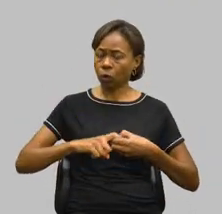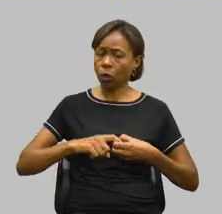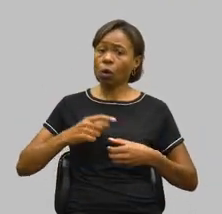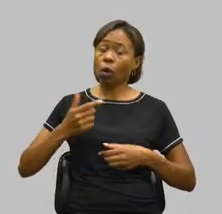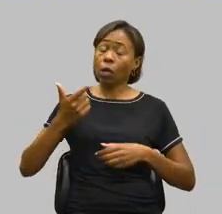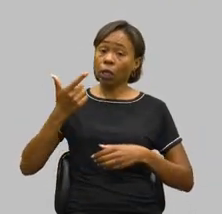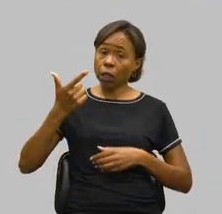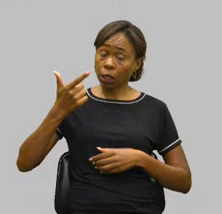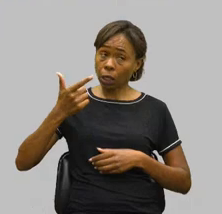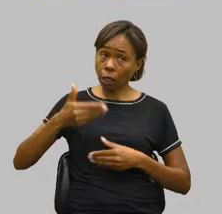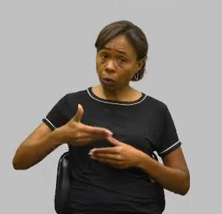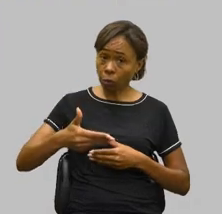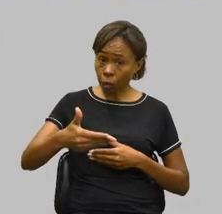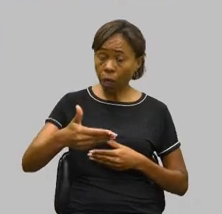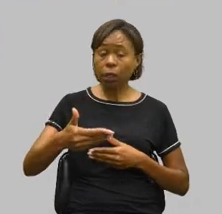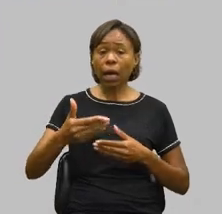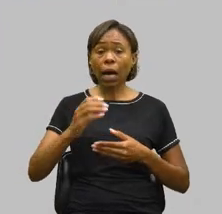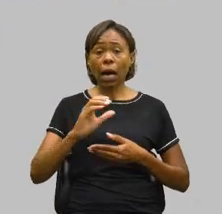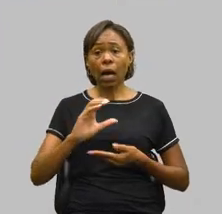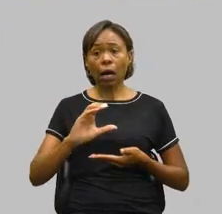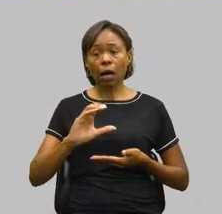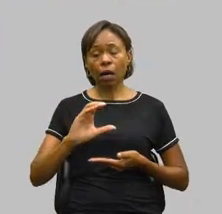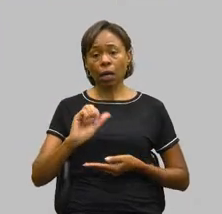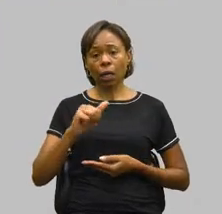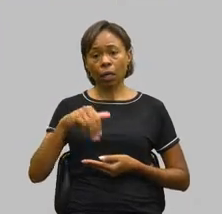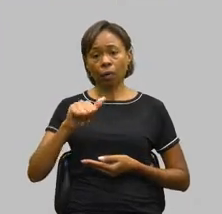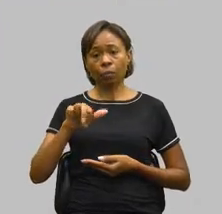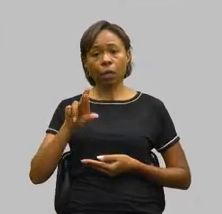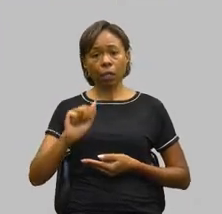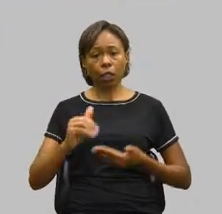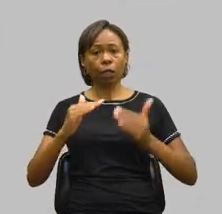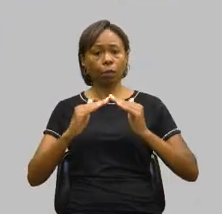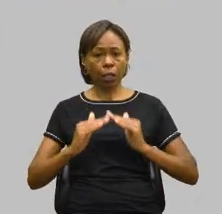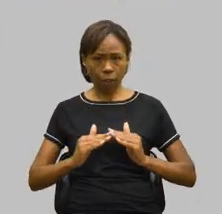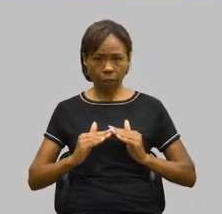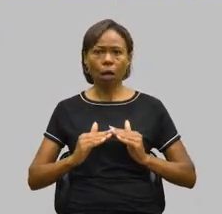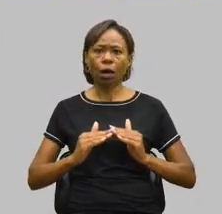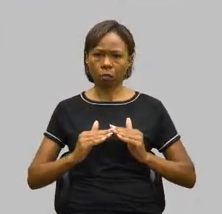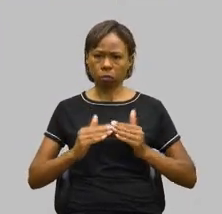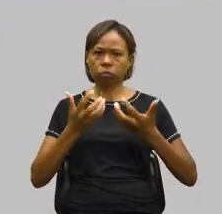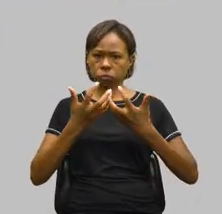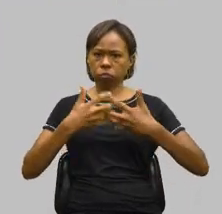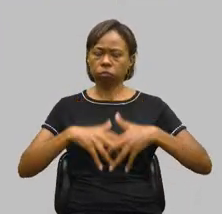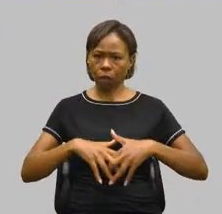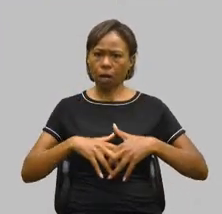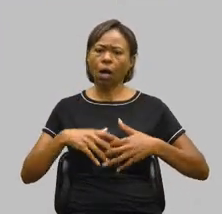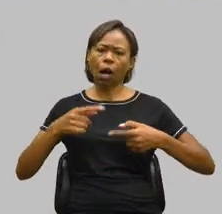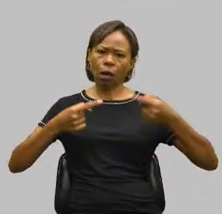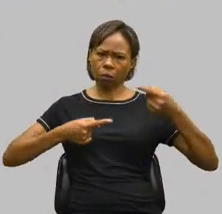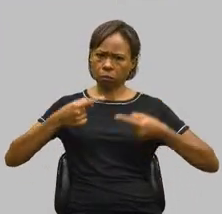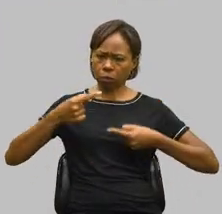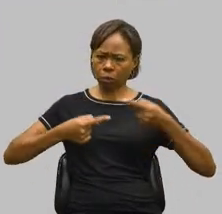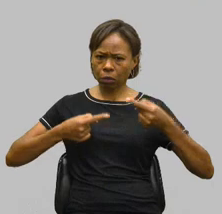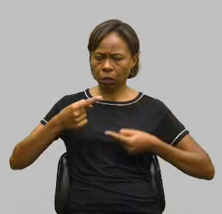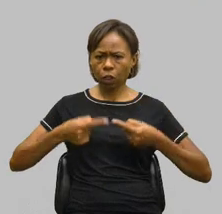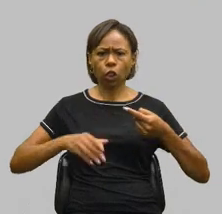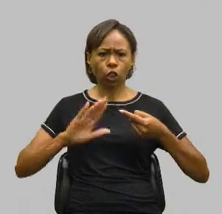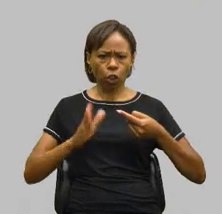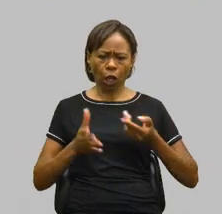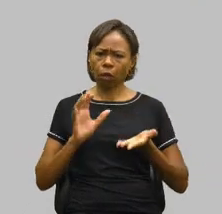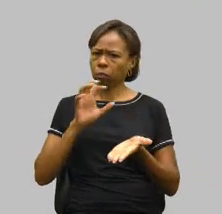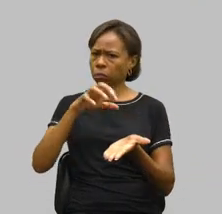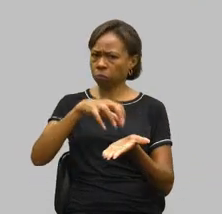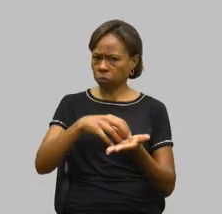câmara de habitação no Qual o plano de habitação será discutido então houve a situação ele já foi instalado e tá todo